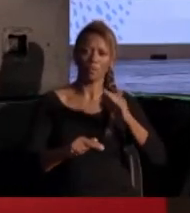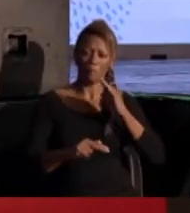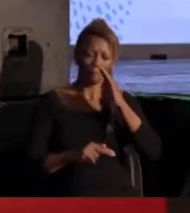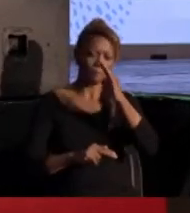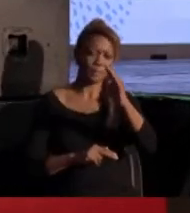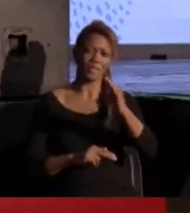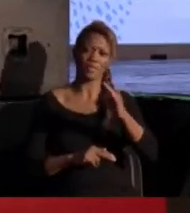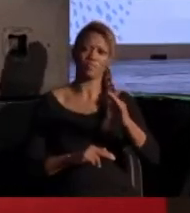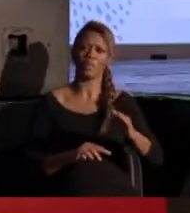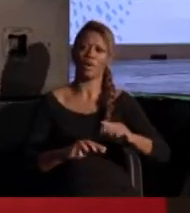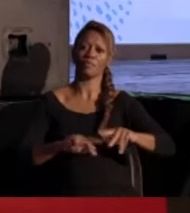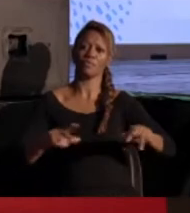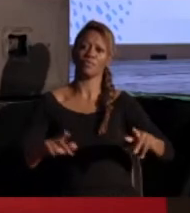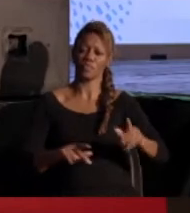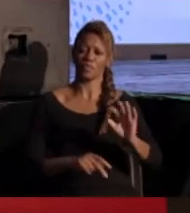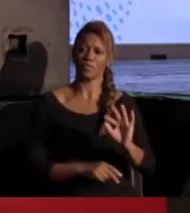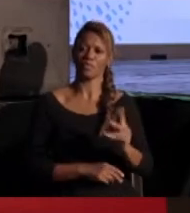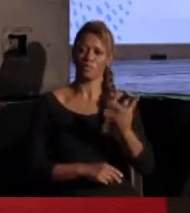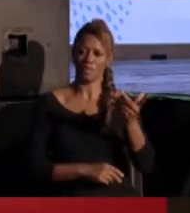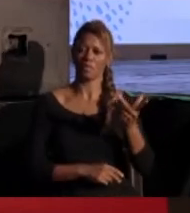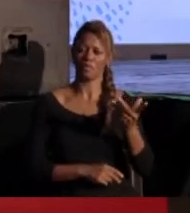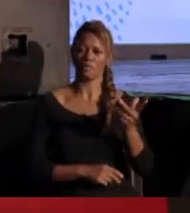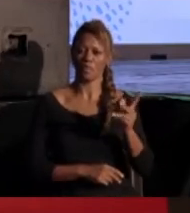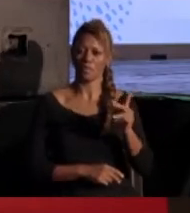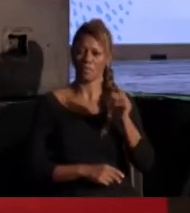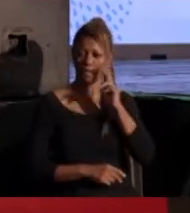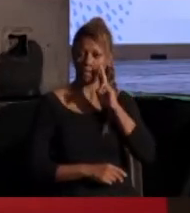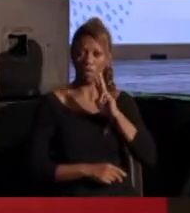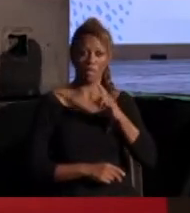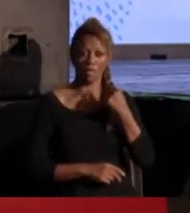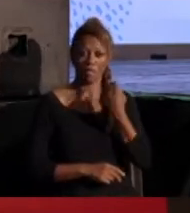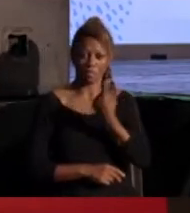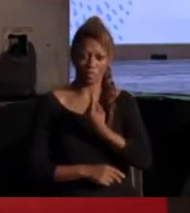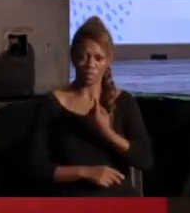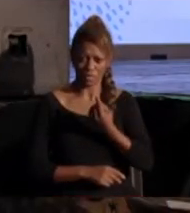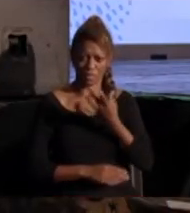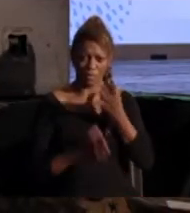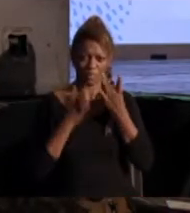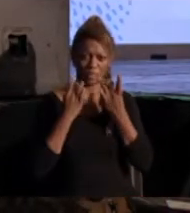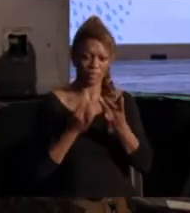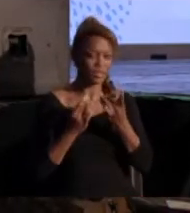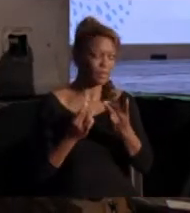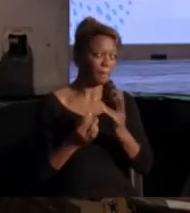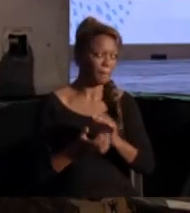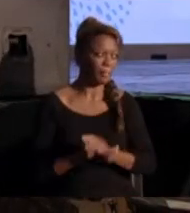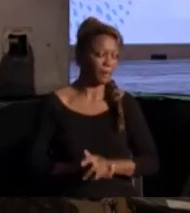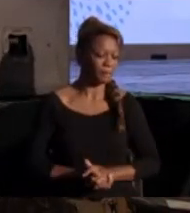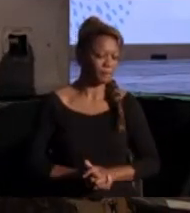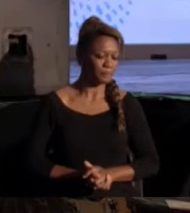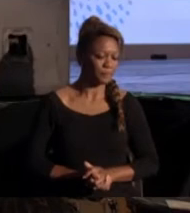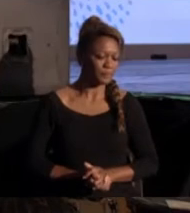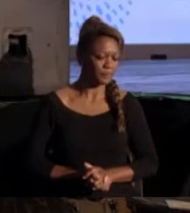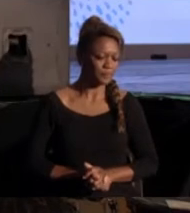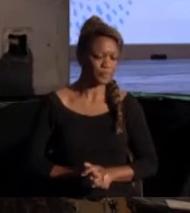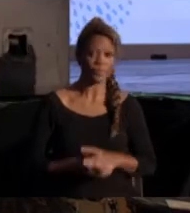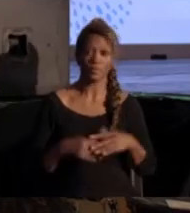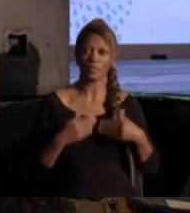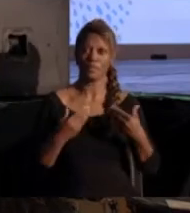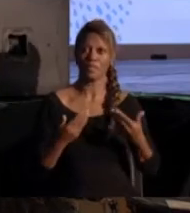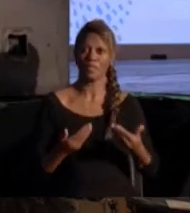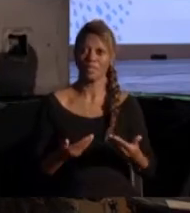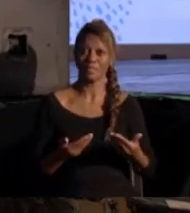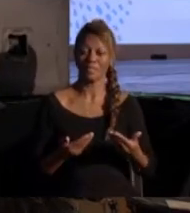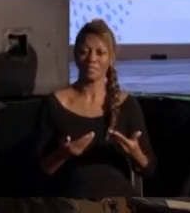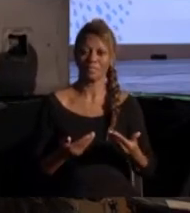pouco das coisas que nós encontramos hoje. Você quer que eu faça as minhas considerações finais?